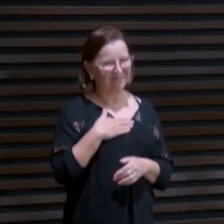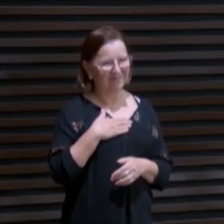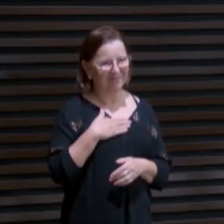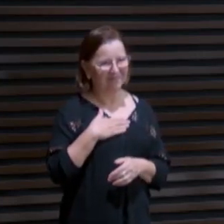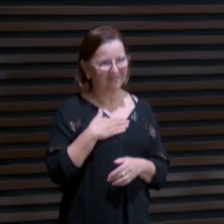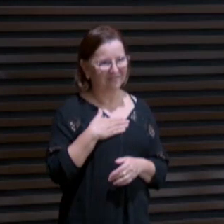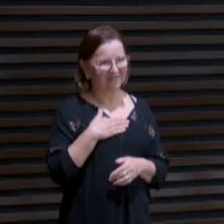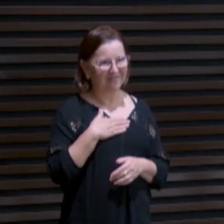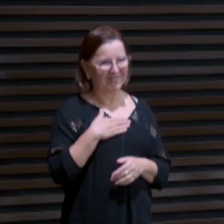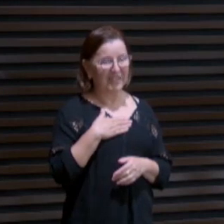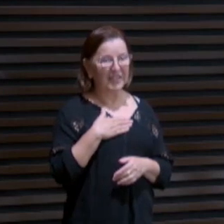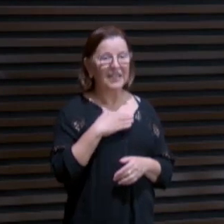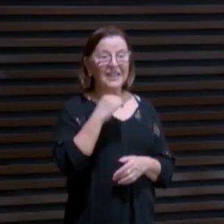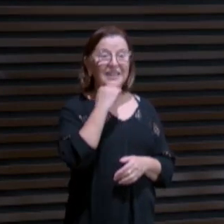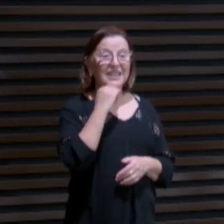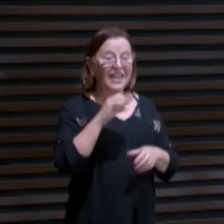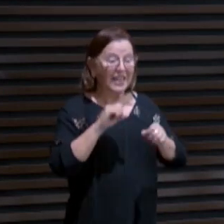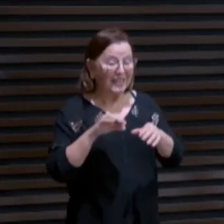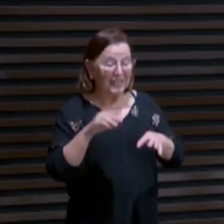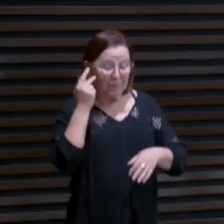Isso ninguém ensina para a criança.